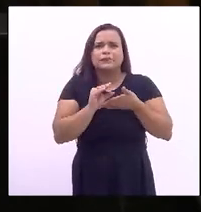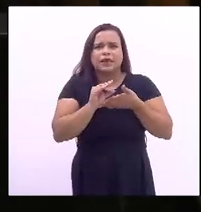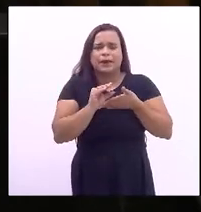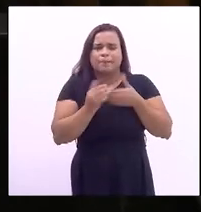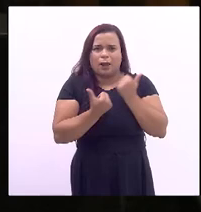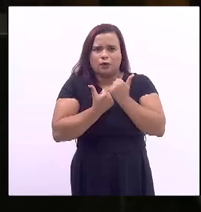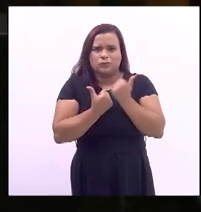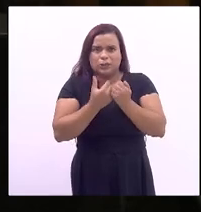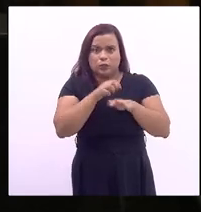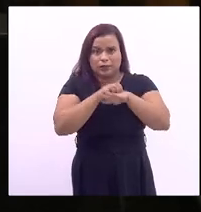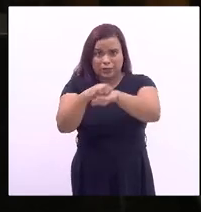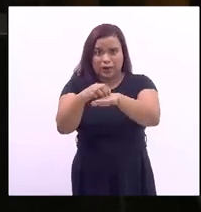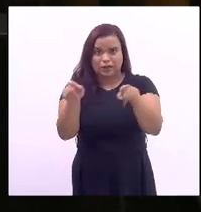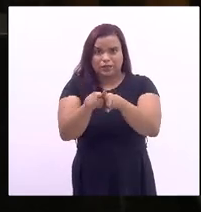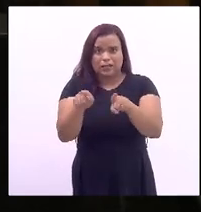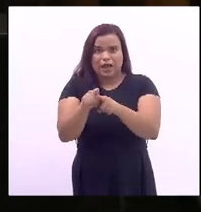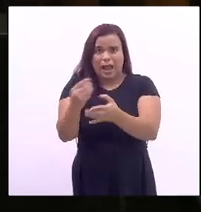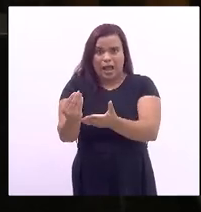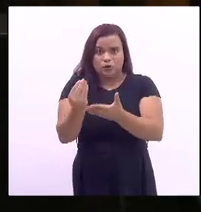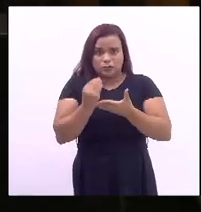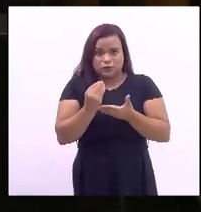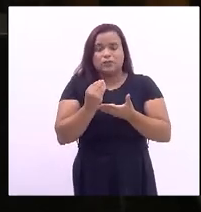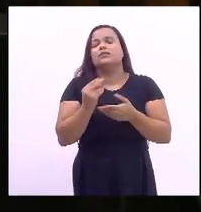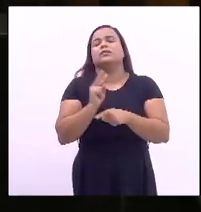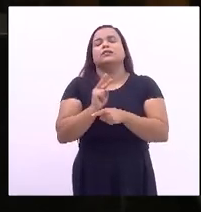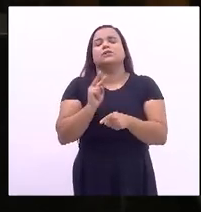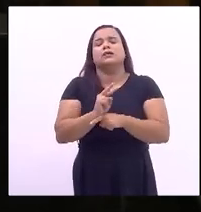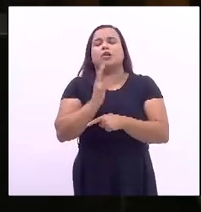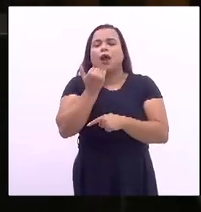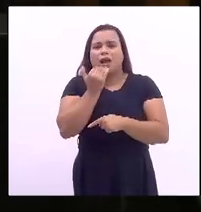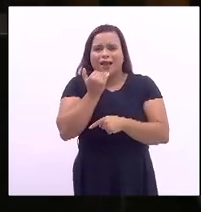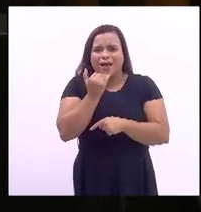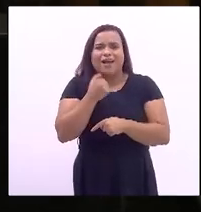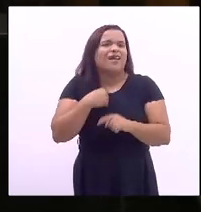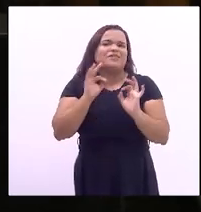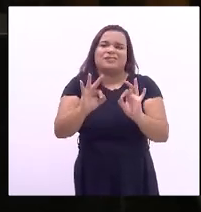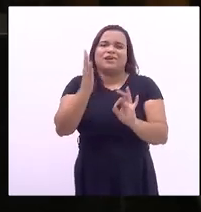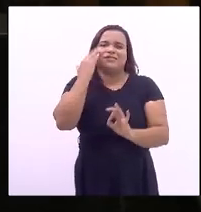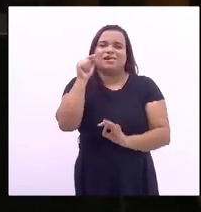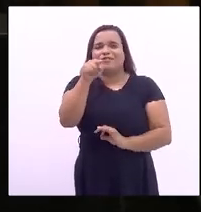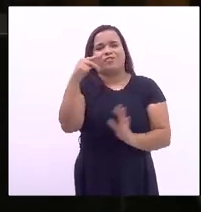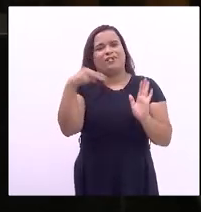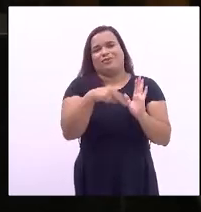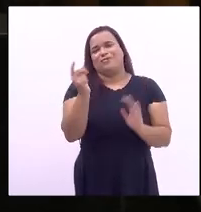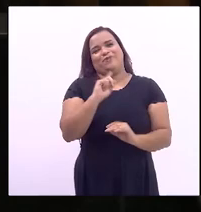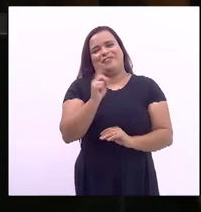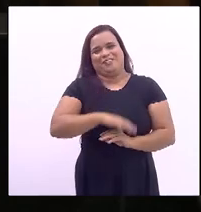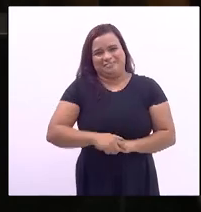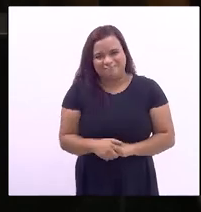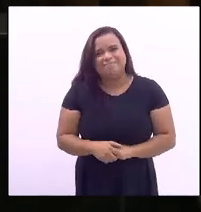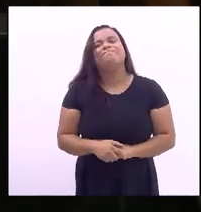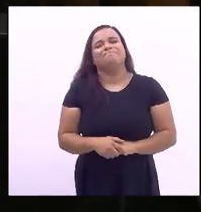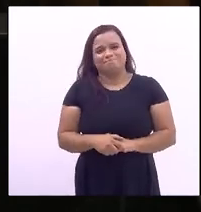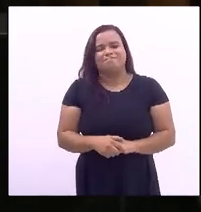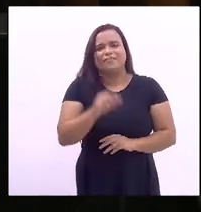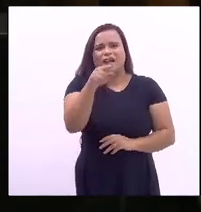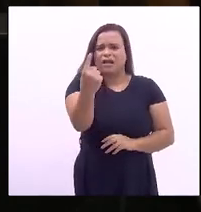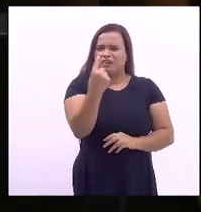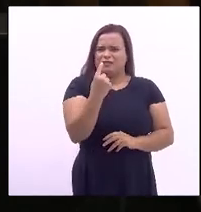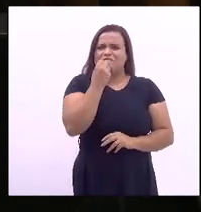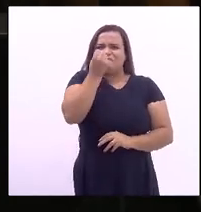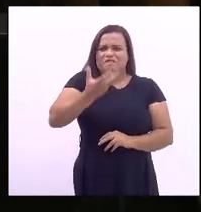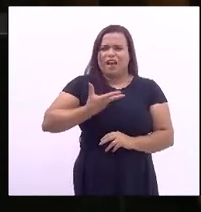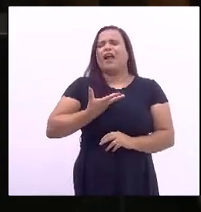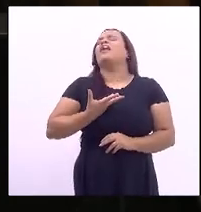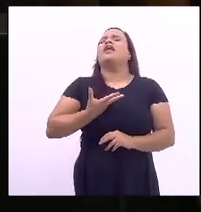e auxílio alimentação eu creio que não e aí vem aqui dizer que